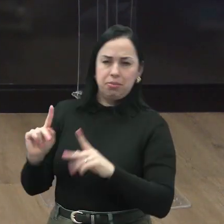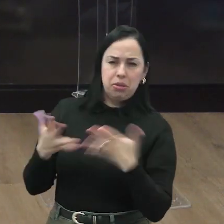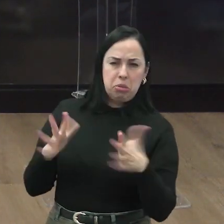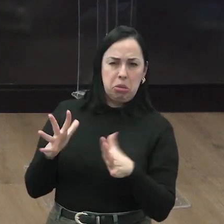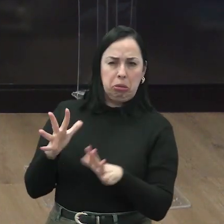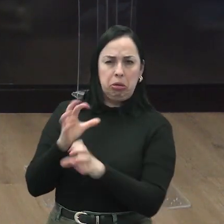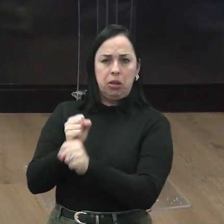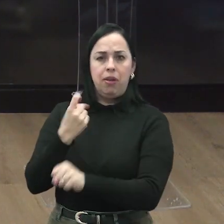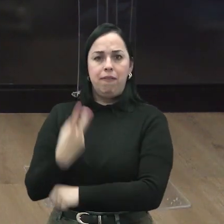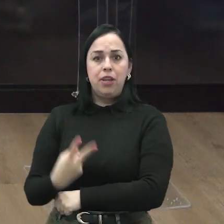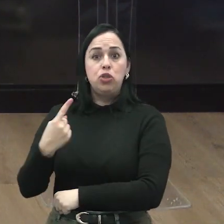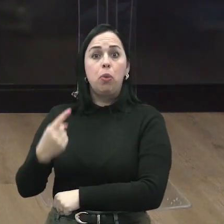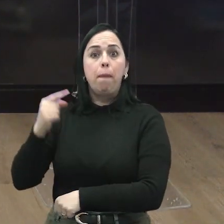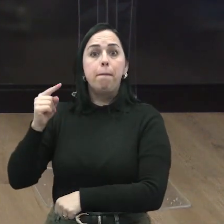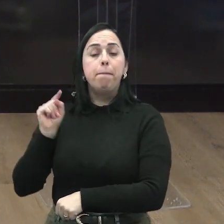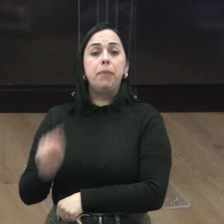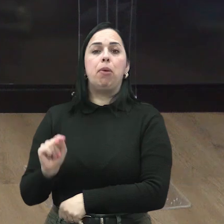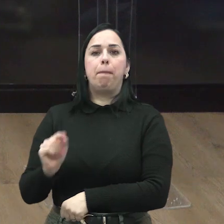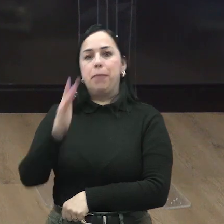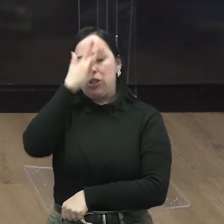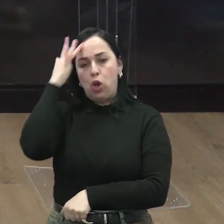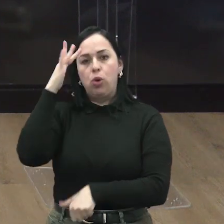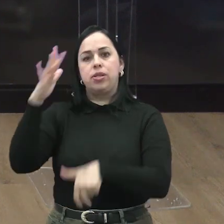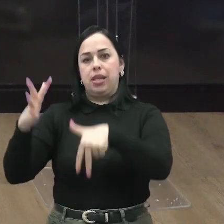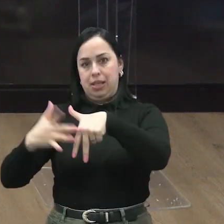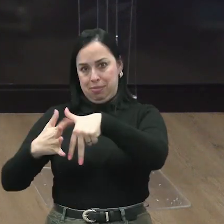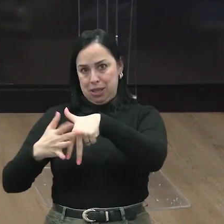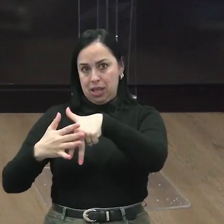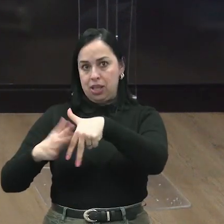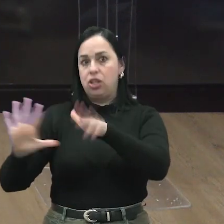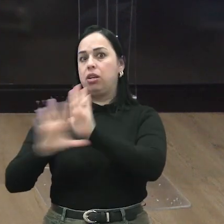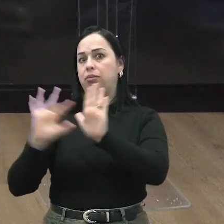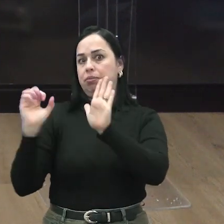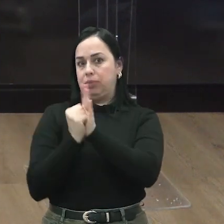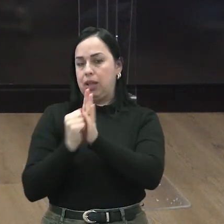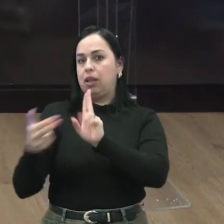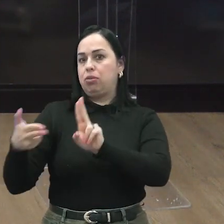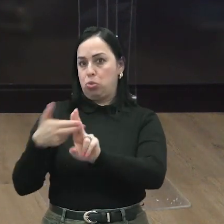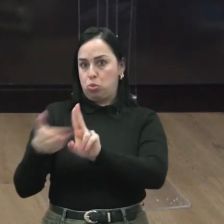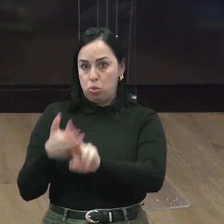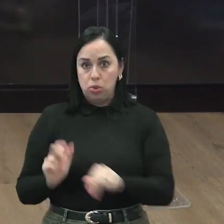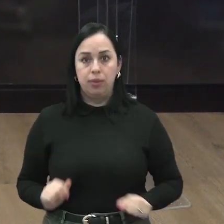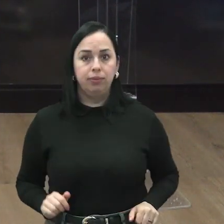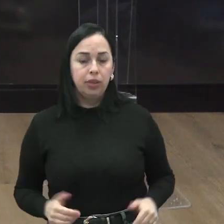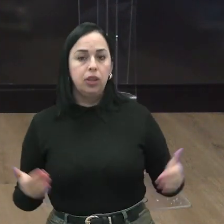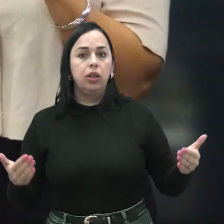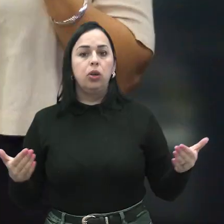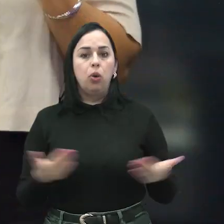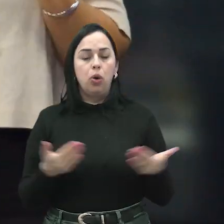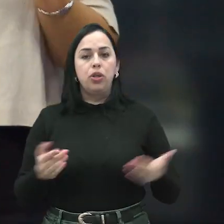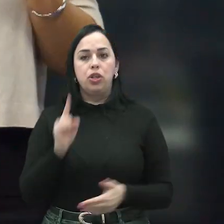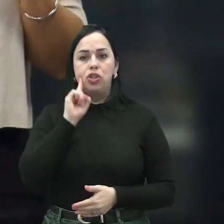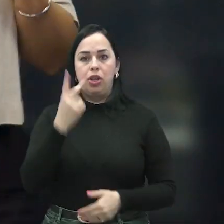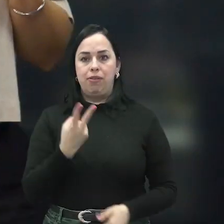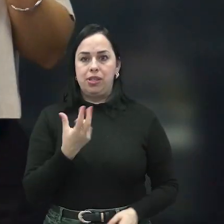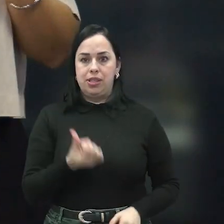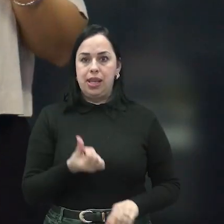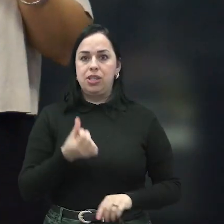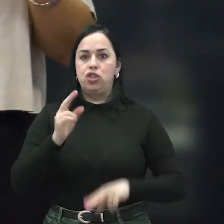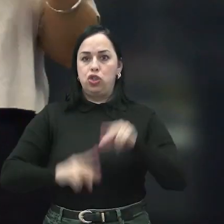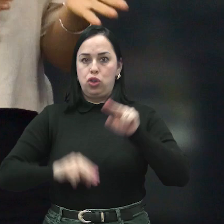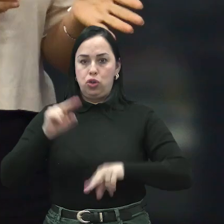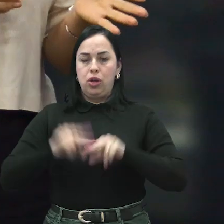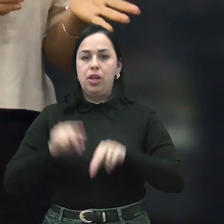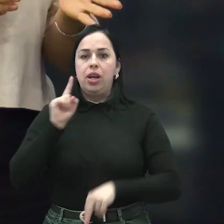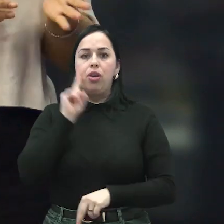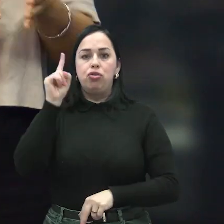dos Campos, são mais de 21 mil pacientes cadastrados no Sistema de Saúde Municipal. E hoje, 26